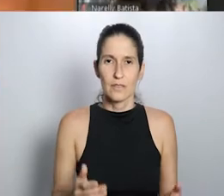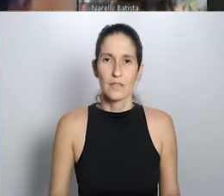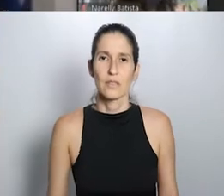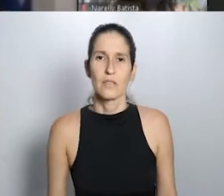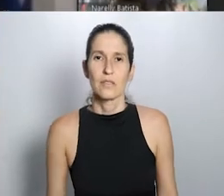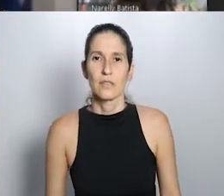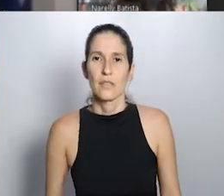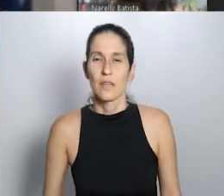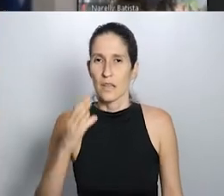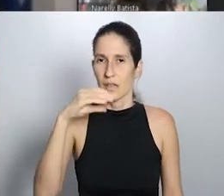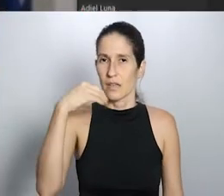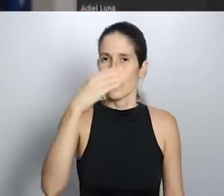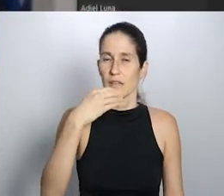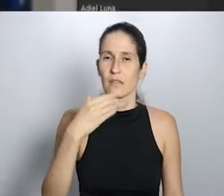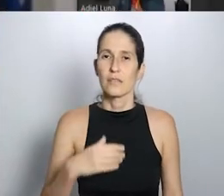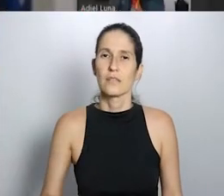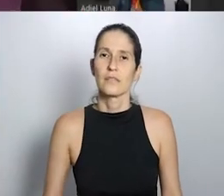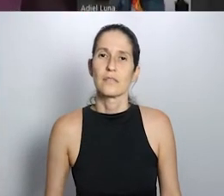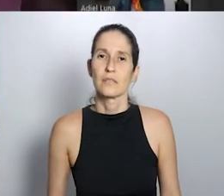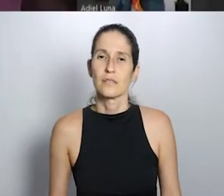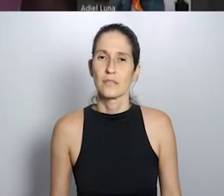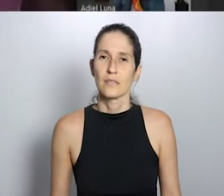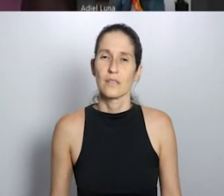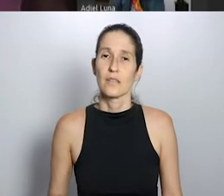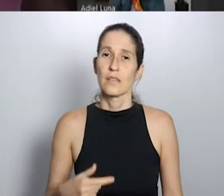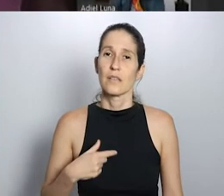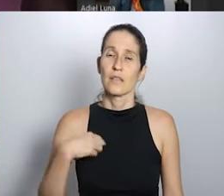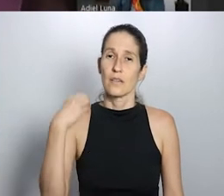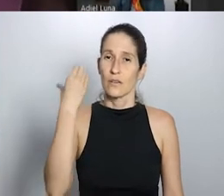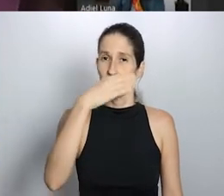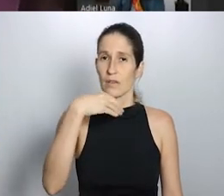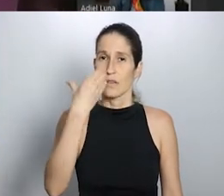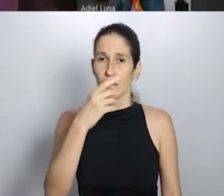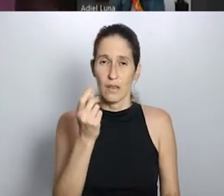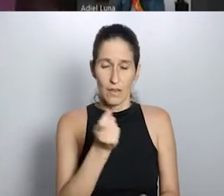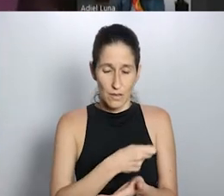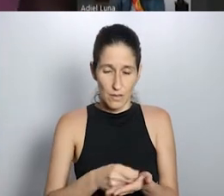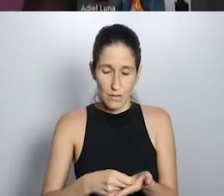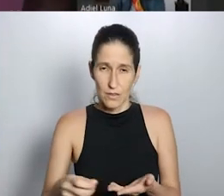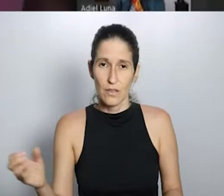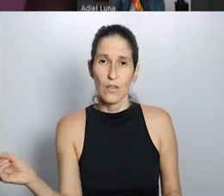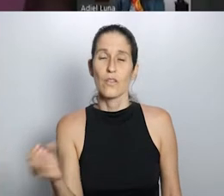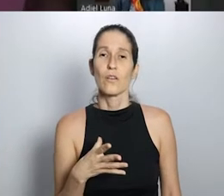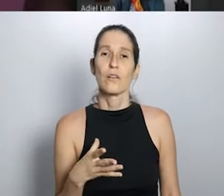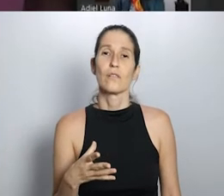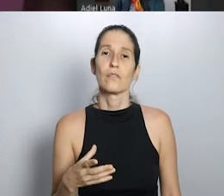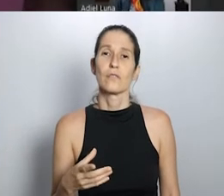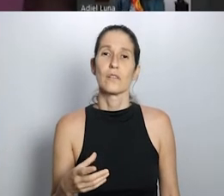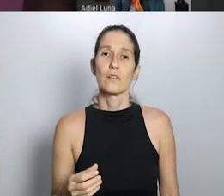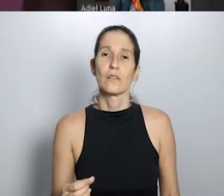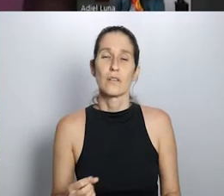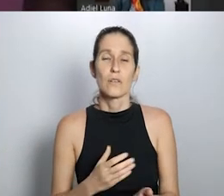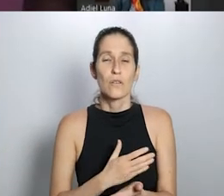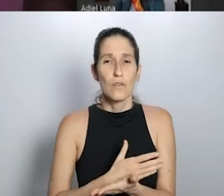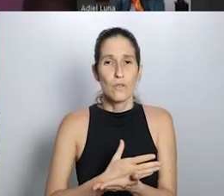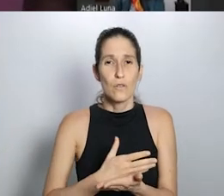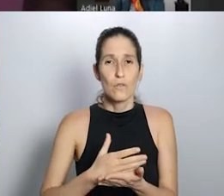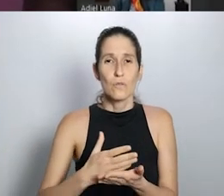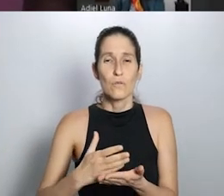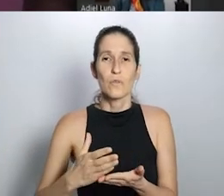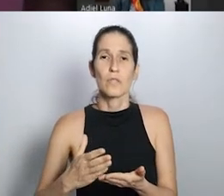quiser cantar. Olha, eu vou cantar uma música nova que eu fiz agora há pouco. é